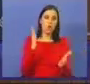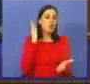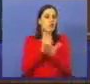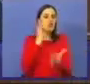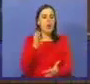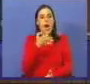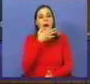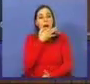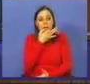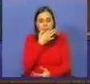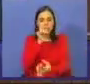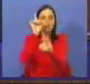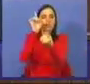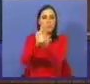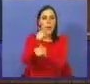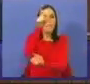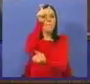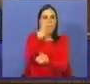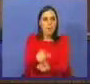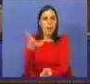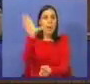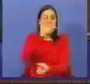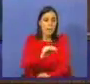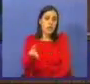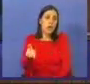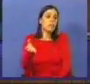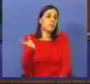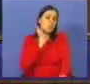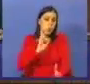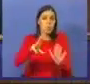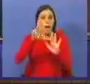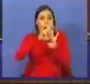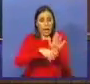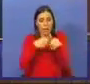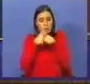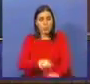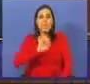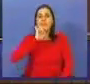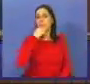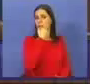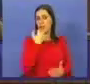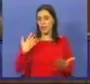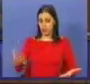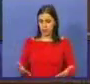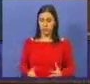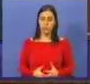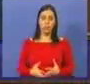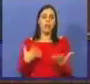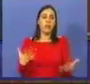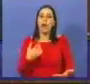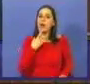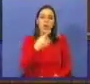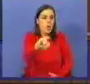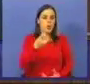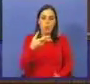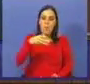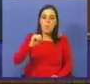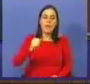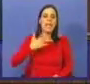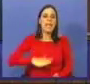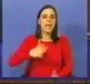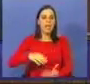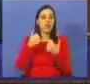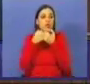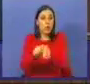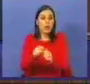só permitir a audição da pessoa que mais está sujeita à regra do segredo. E agora já não se pergunta o que é que o PS quer